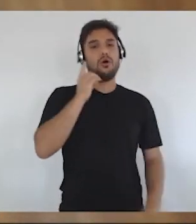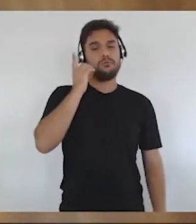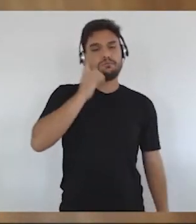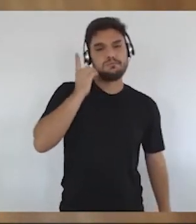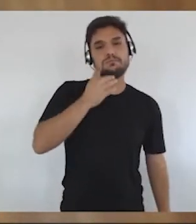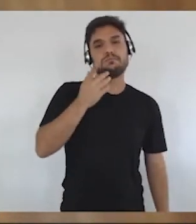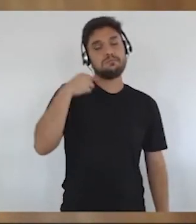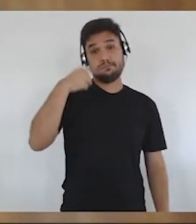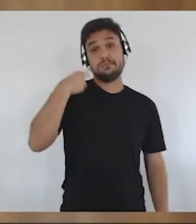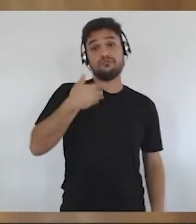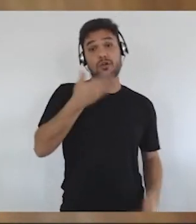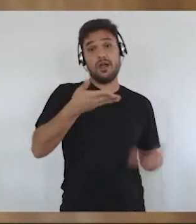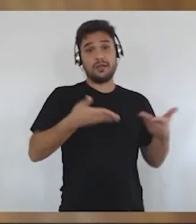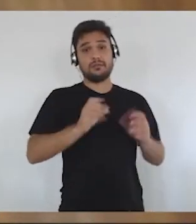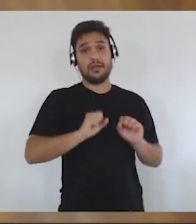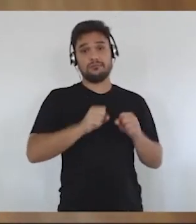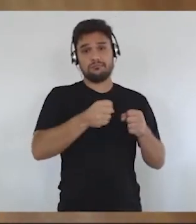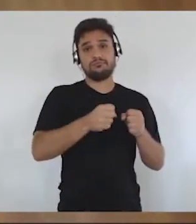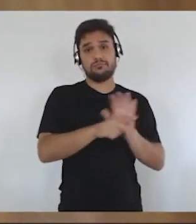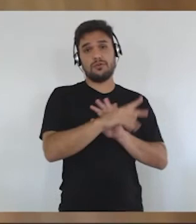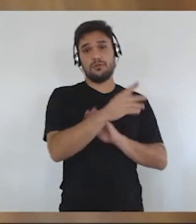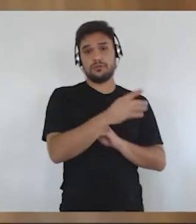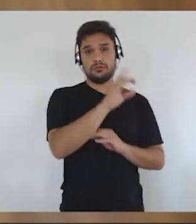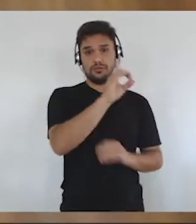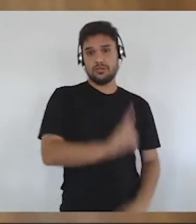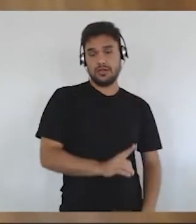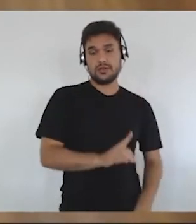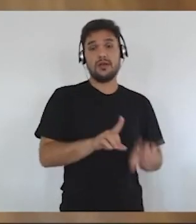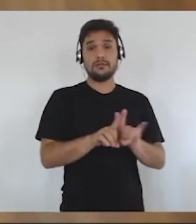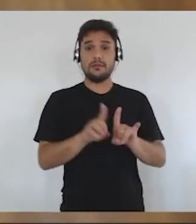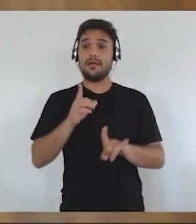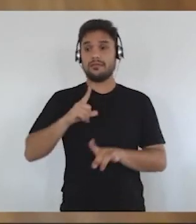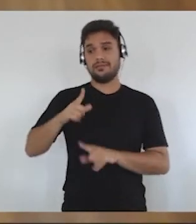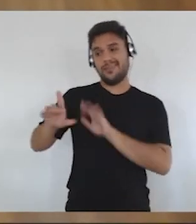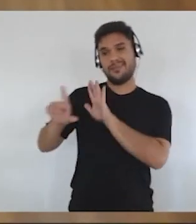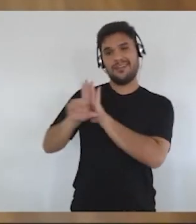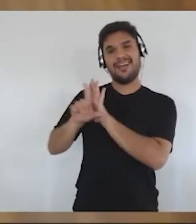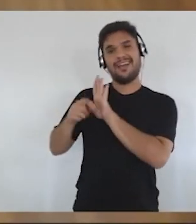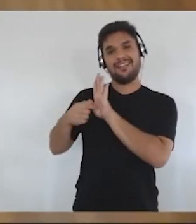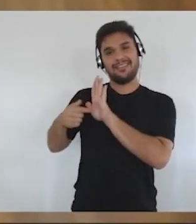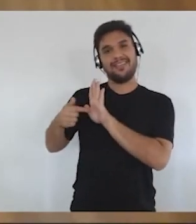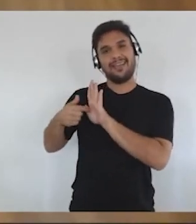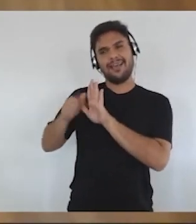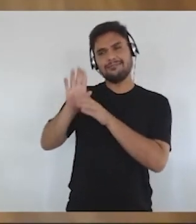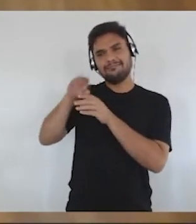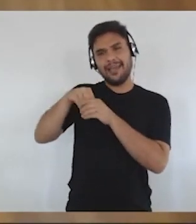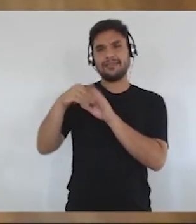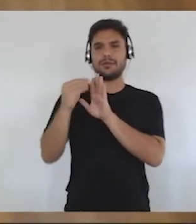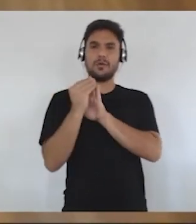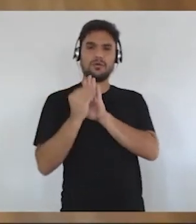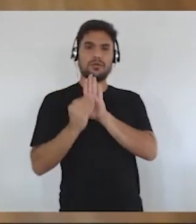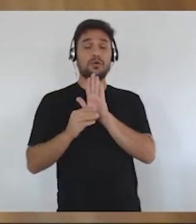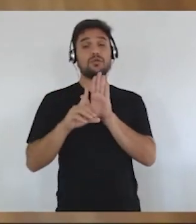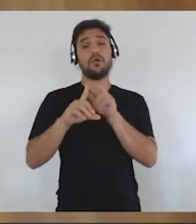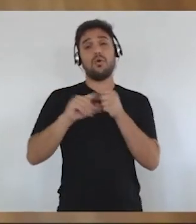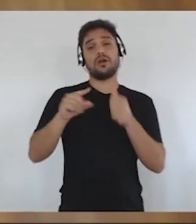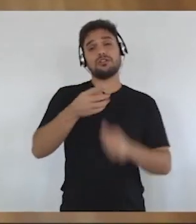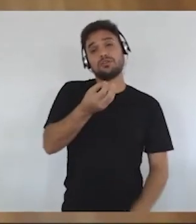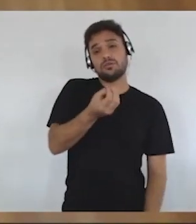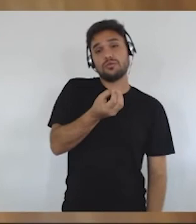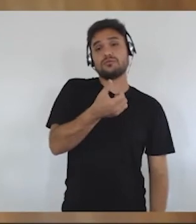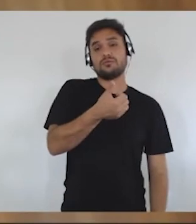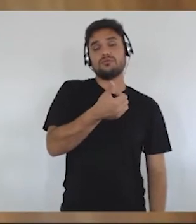de suas prerrogativas. E muito amparados por uma lei que traz no seu bojo, especialmente nos artigos 6º